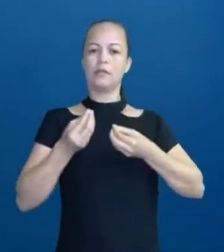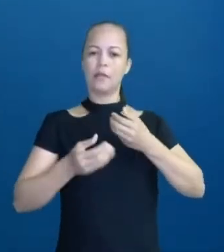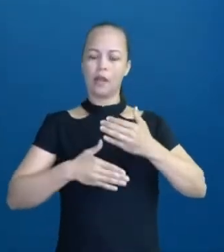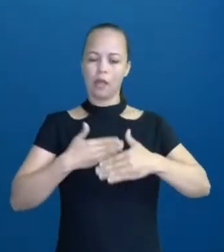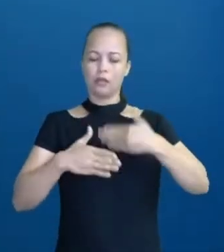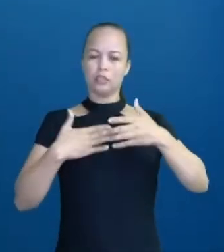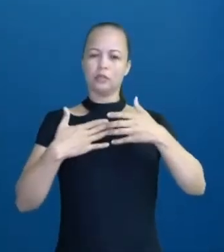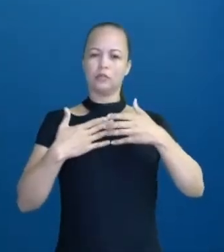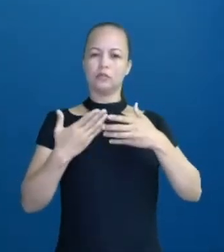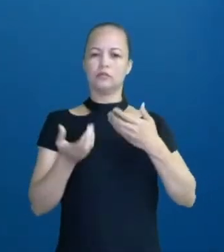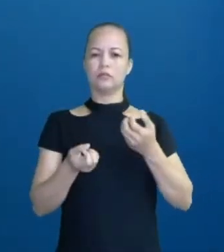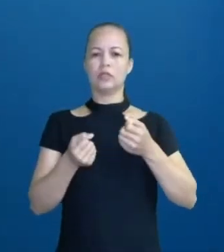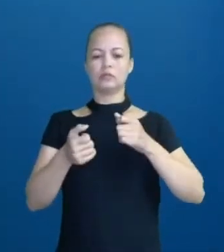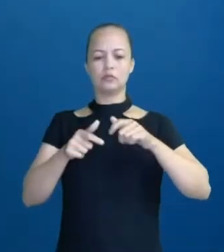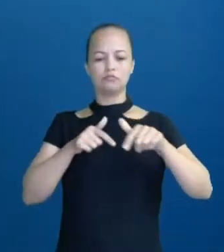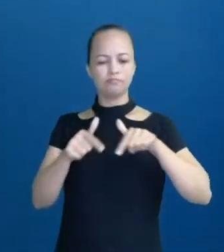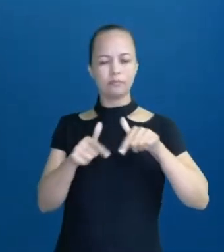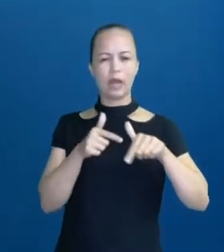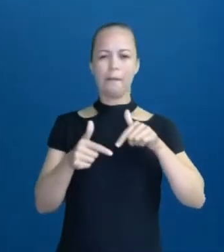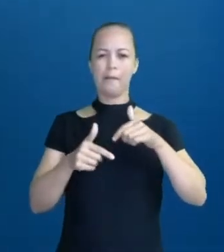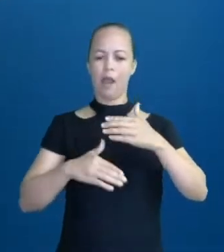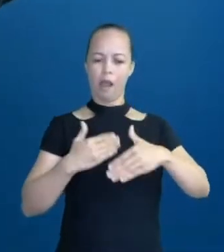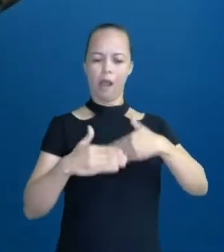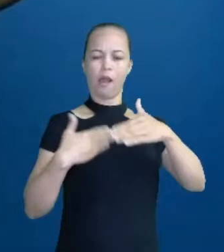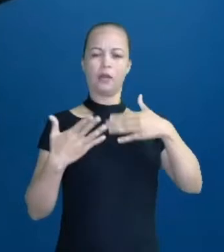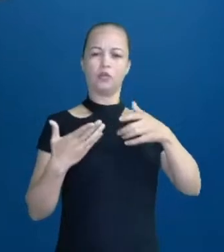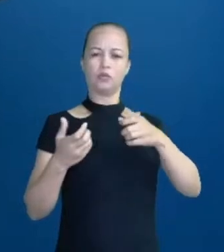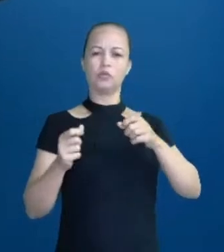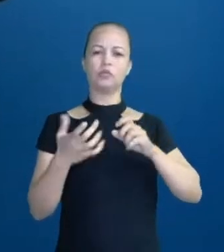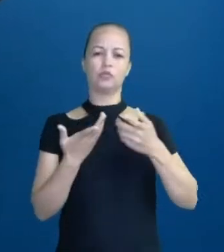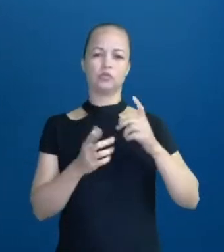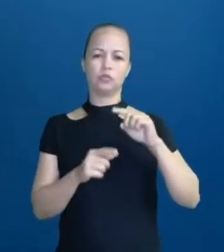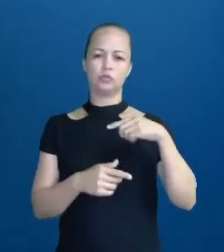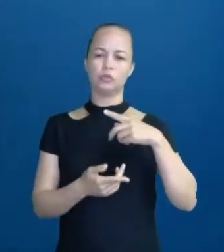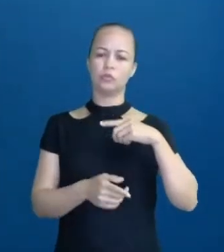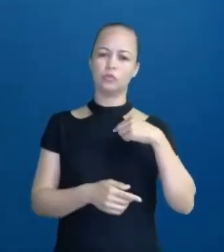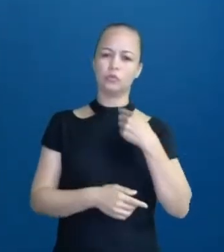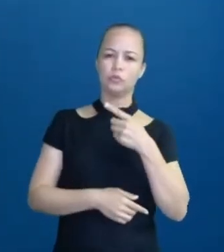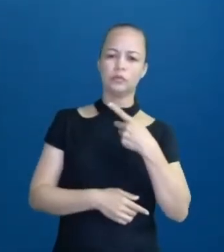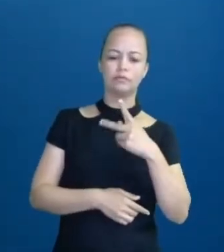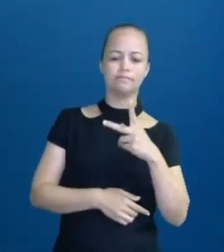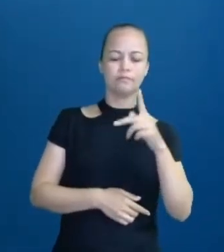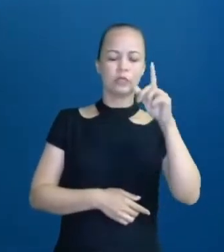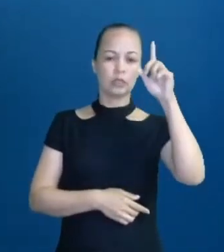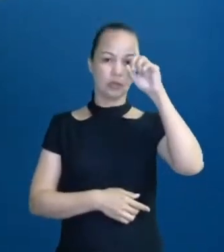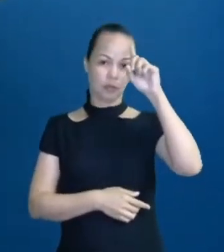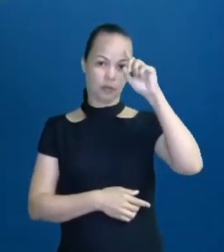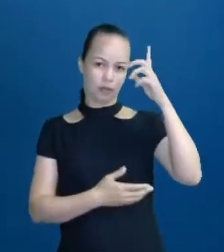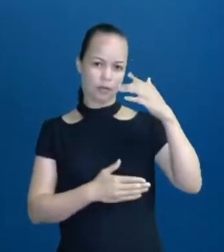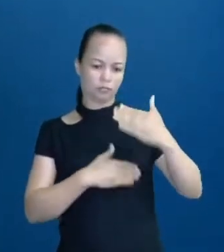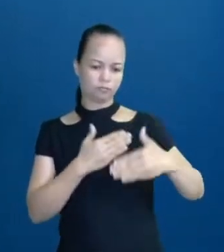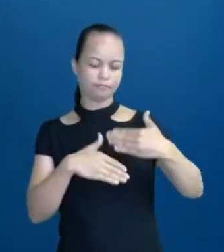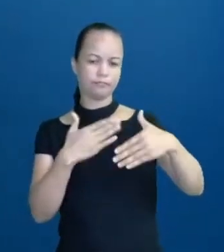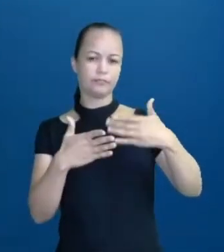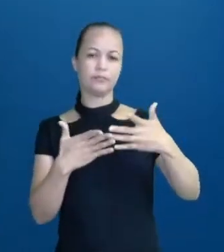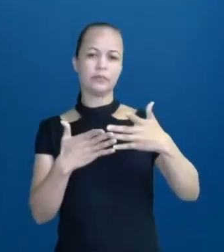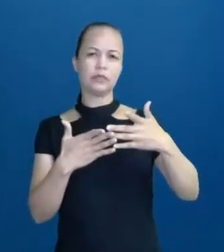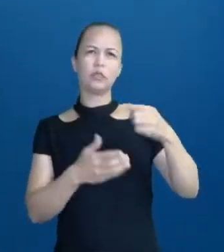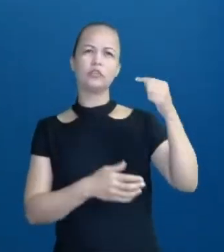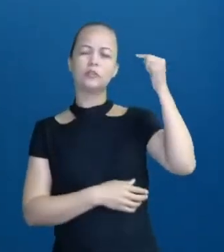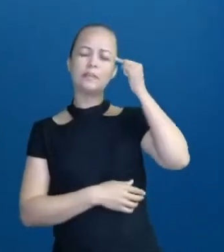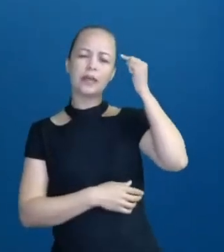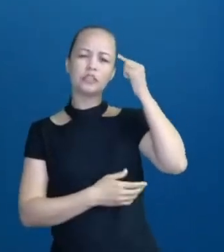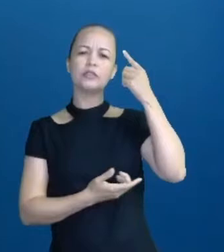atividade, desenvolvendo o seu trabalho, desenvolvendo as suas atividades rotineiras. E quando a gente imagina uma pessoa que está doente,